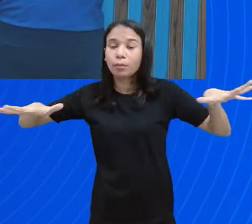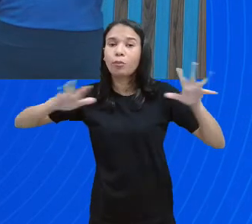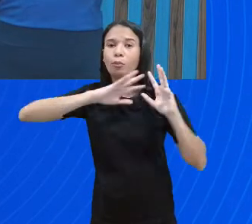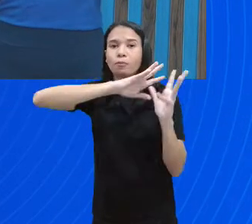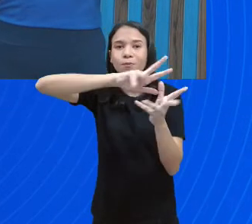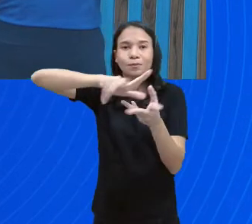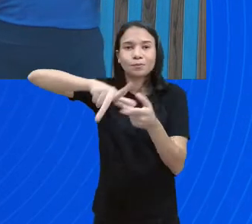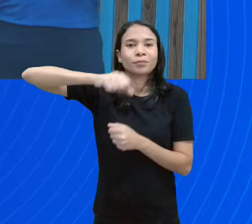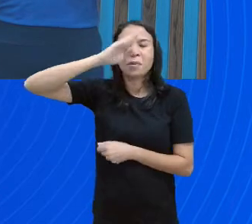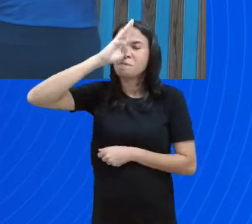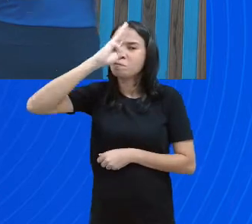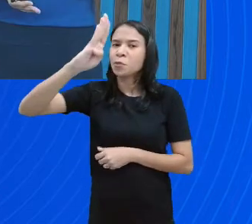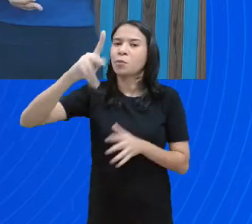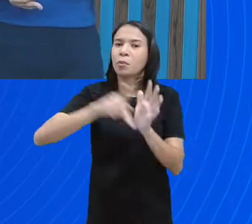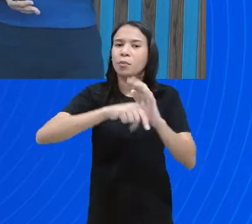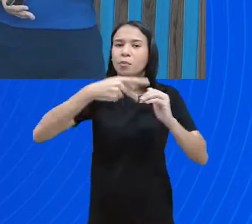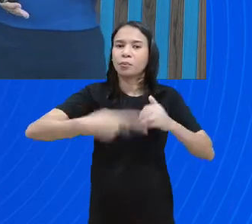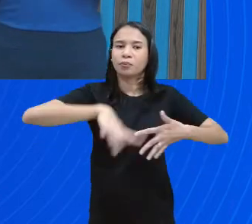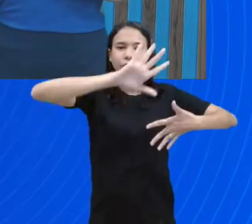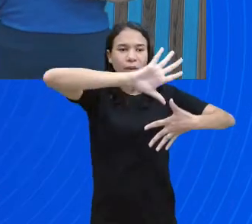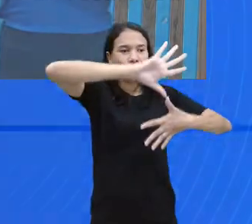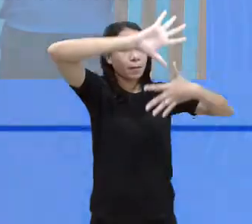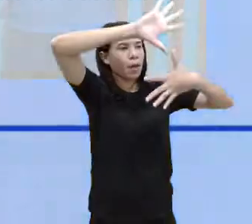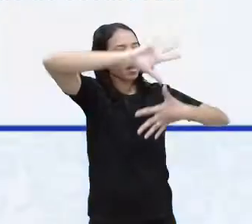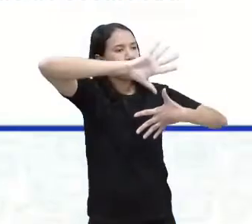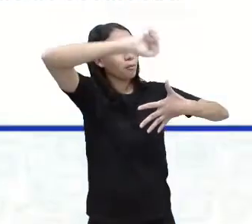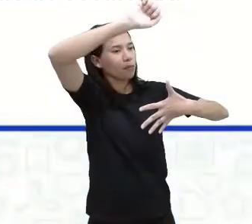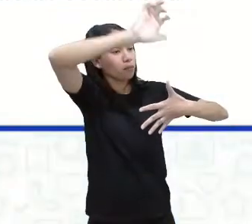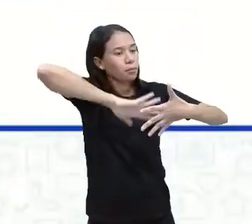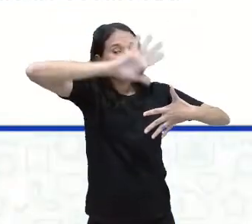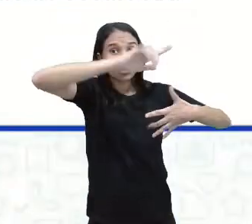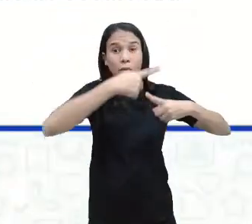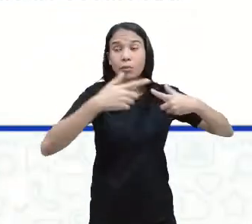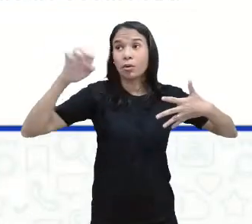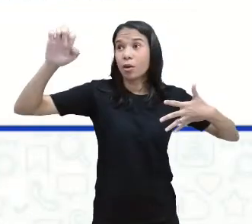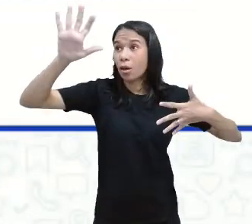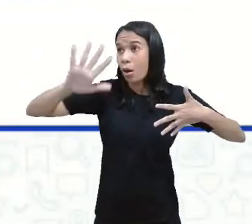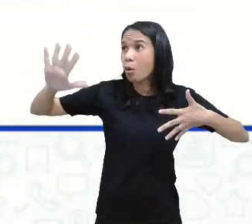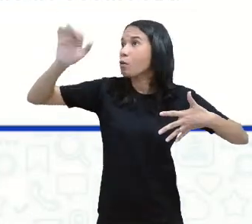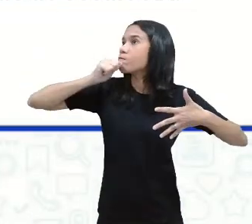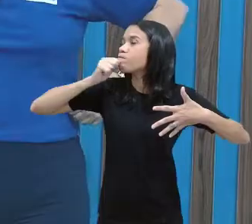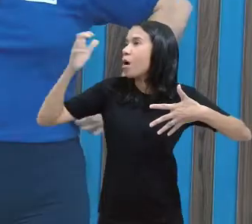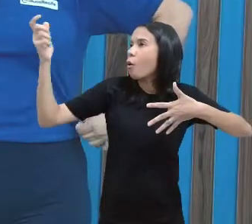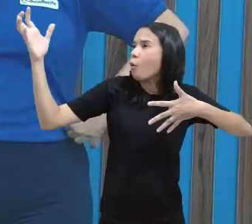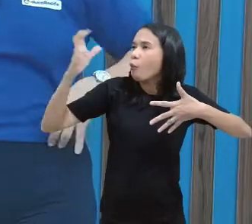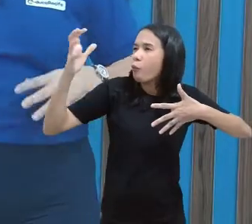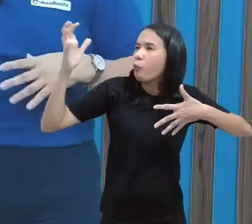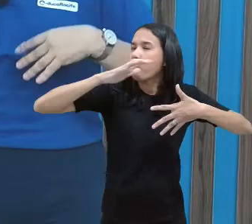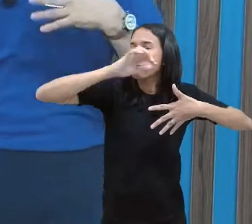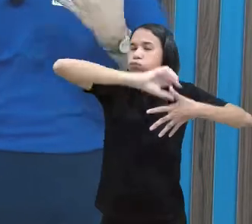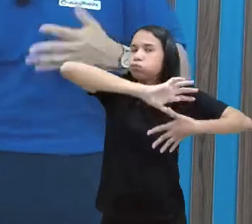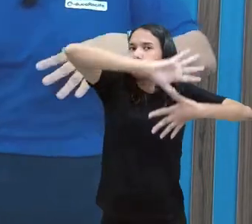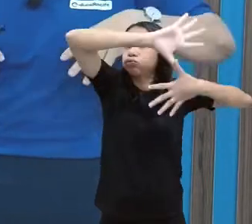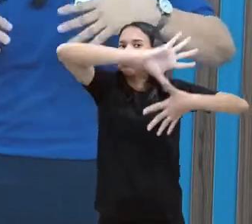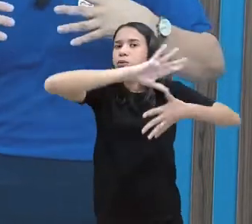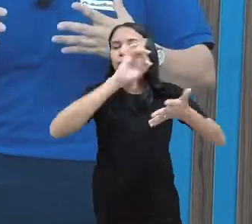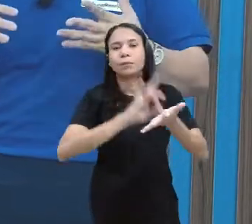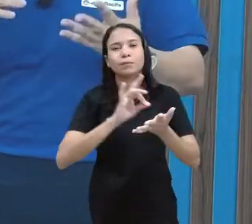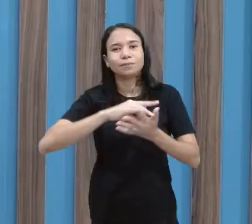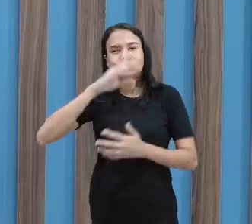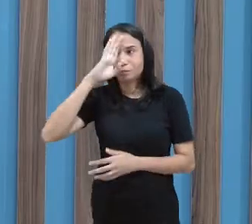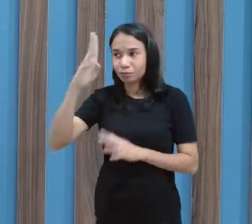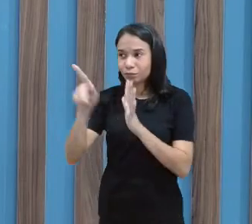né, principalmente nas Américas, porque, né, a Europa ainda era o centro, né, das atenções, ainda era o